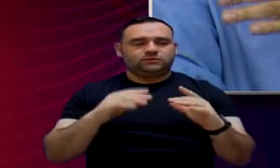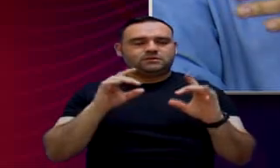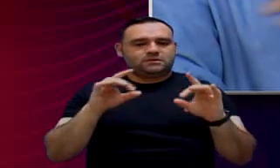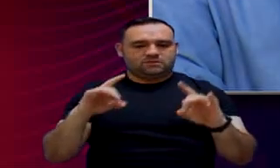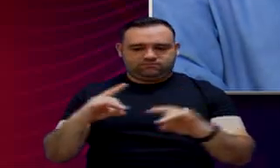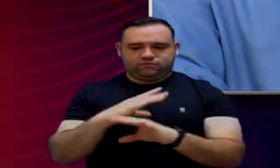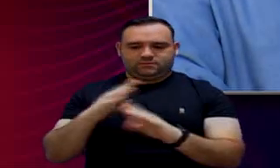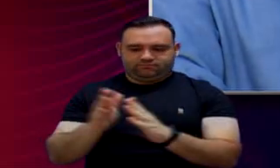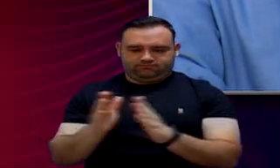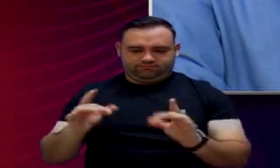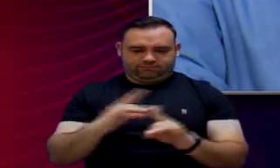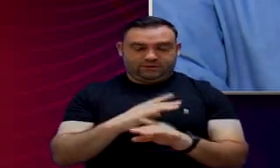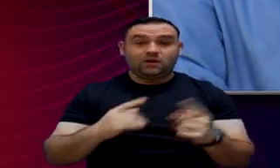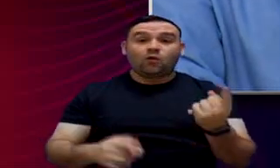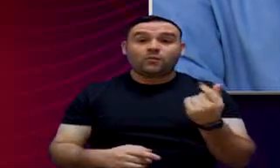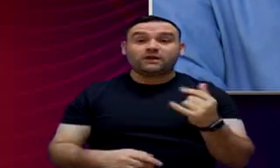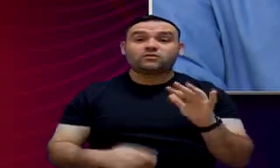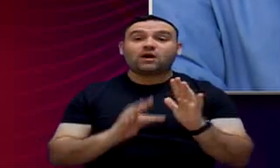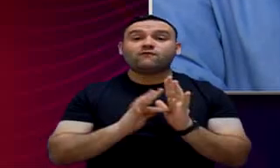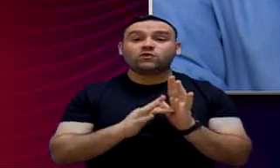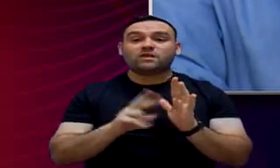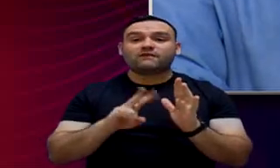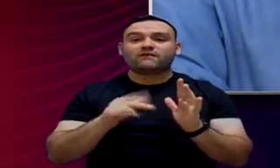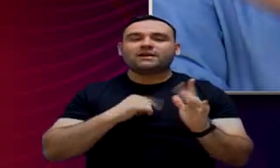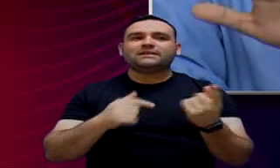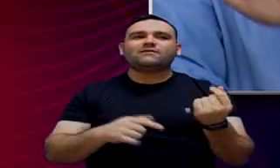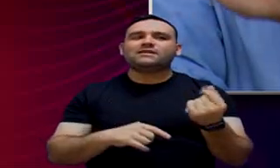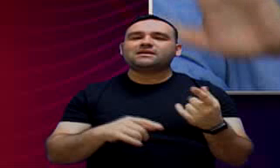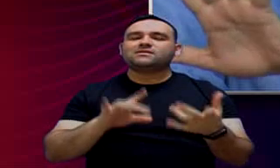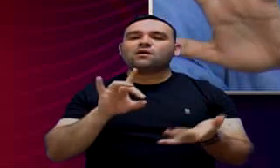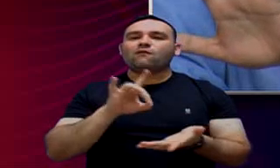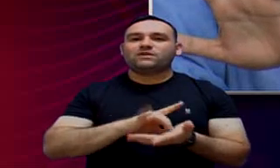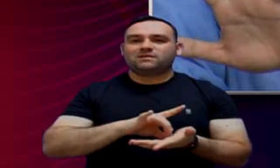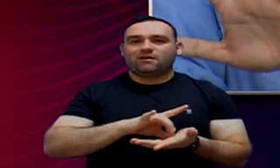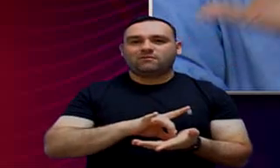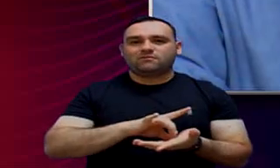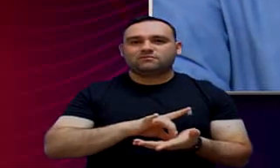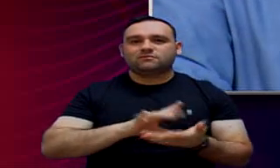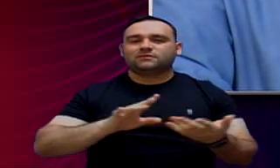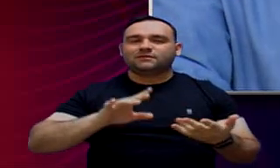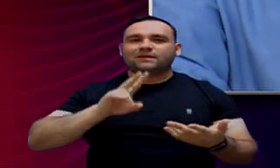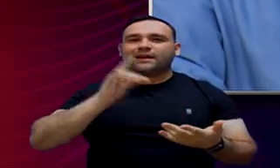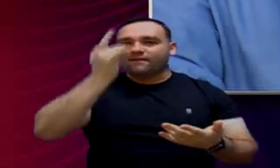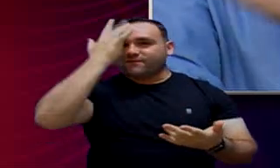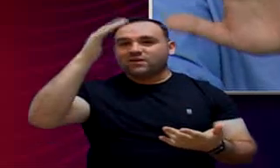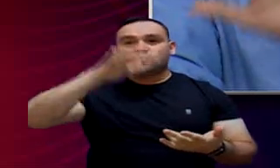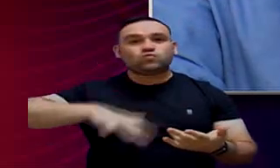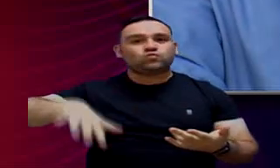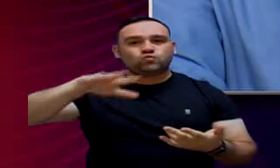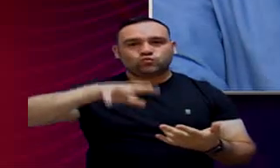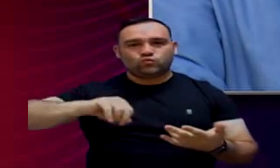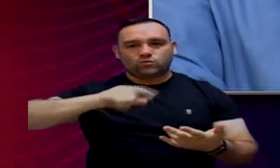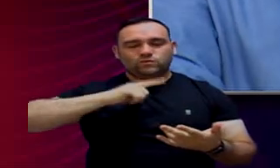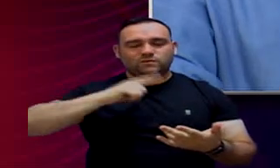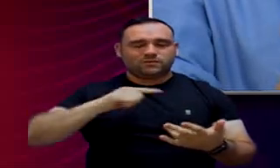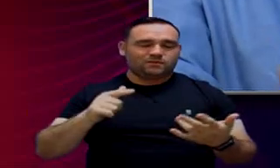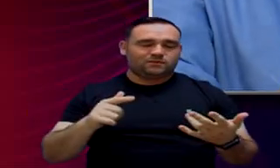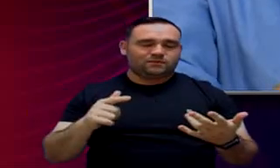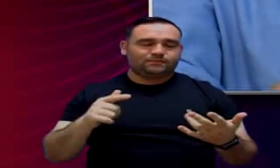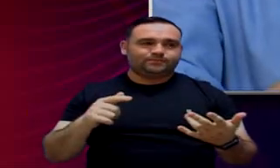sendo concluídos os preços não servem passarão ser preços Diário Oficial fica fácil para todo mundo né